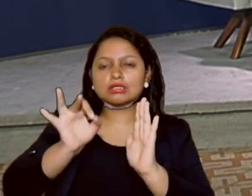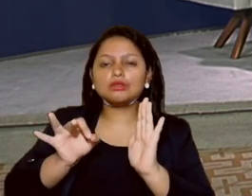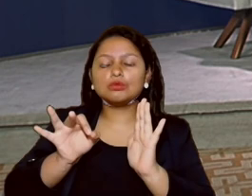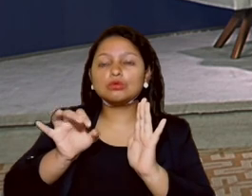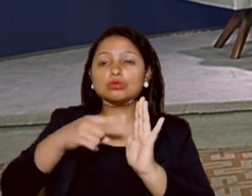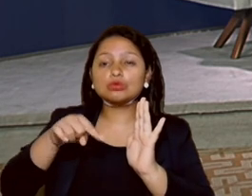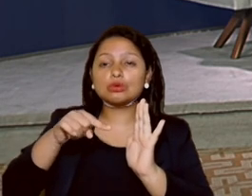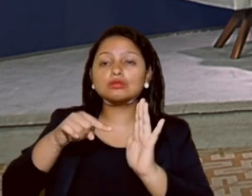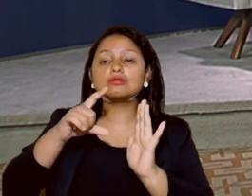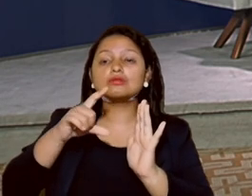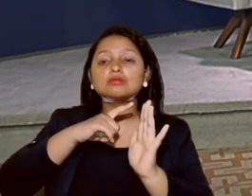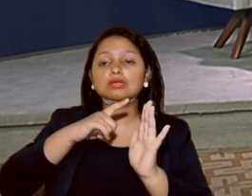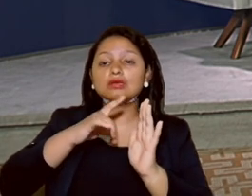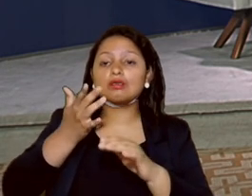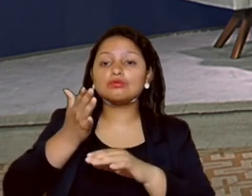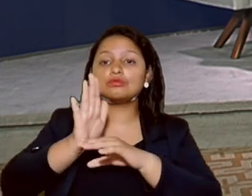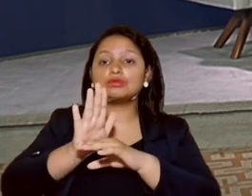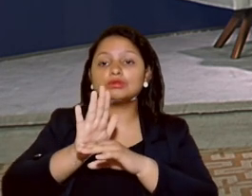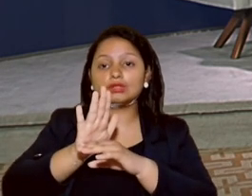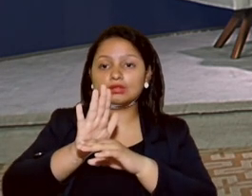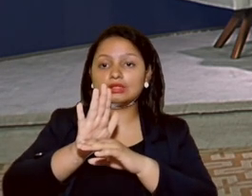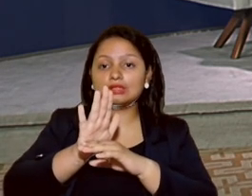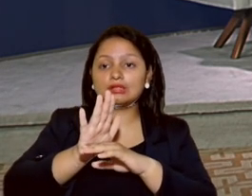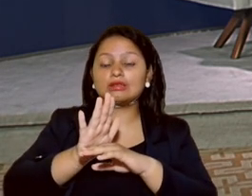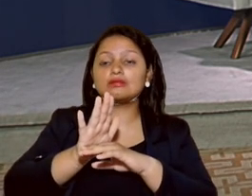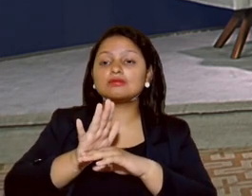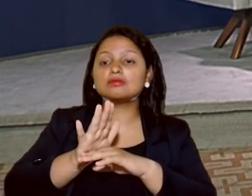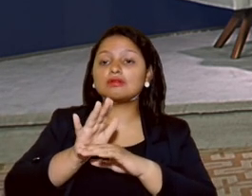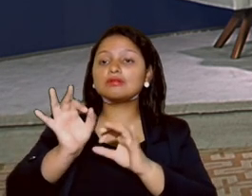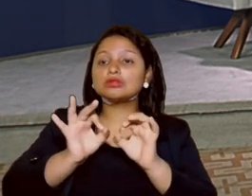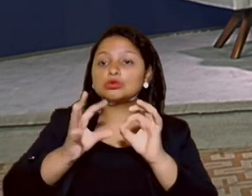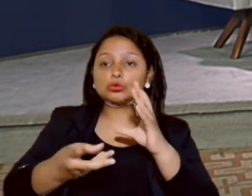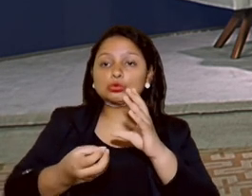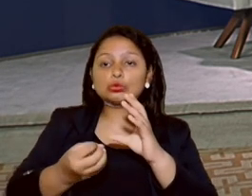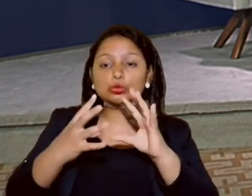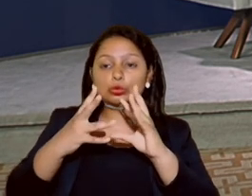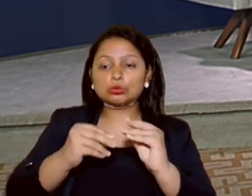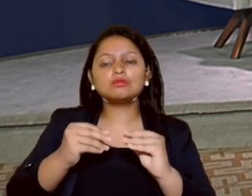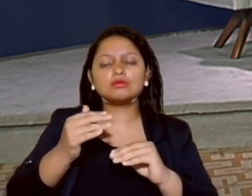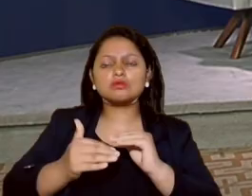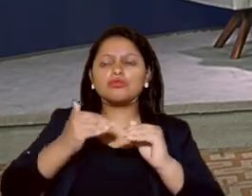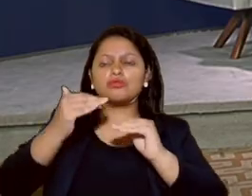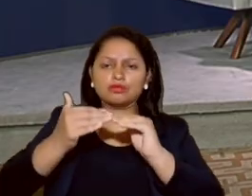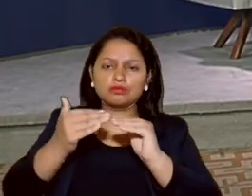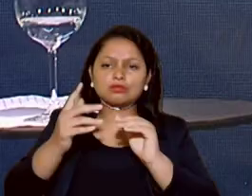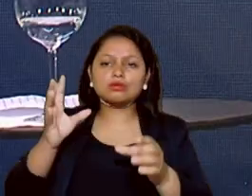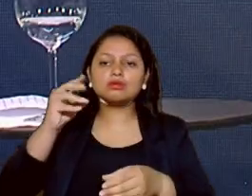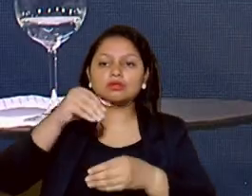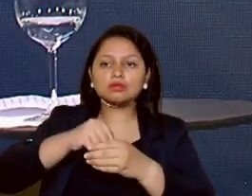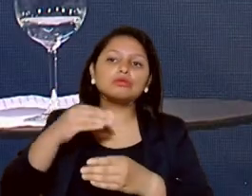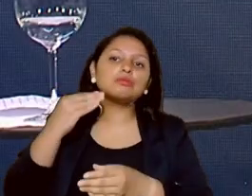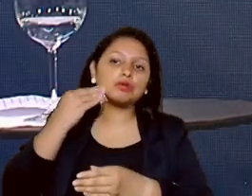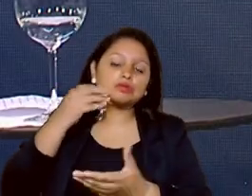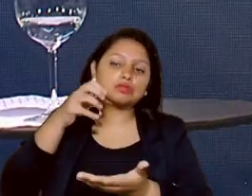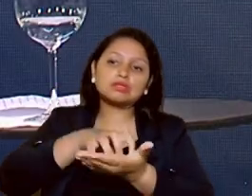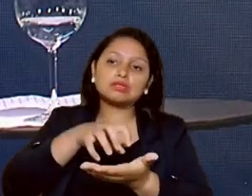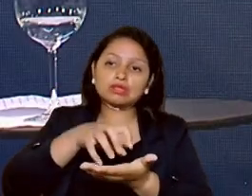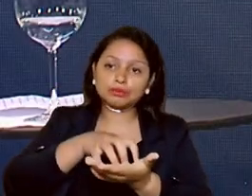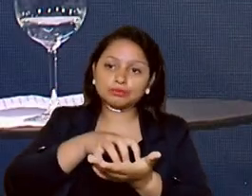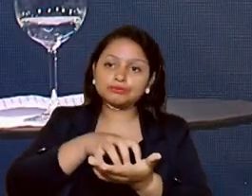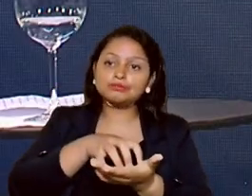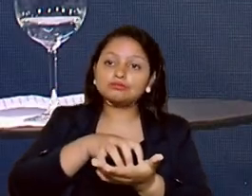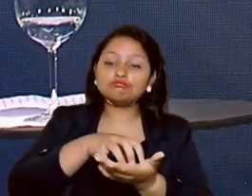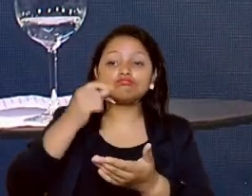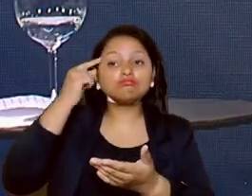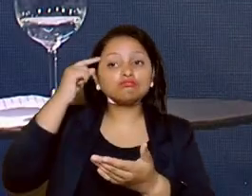tenhamos que ajudar a escalar tudo isso que está sendo desenvolvido pelo banco central implementado a nível de regulação eu fico imaginando uma